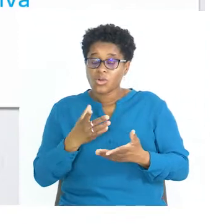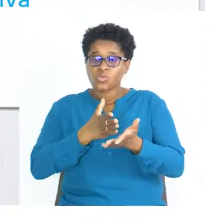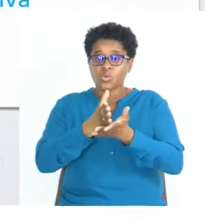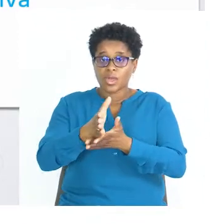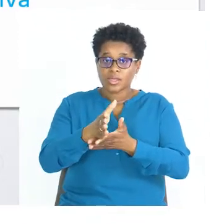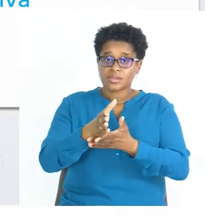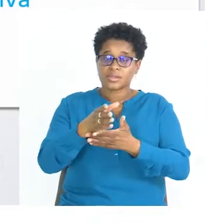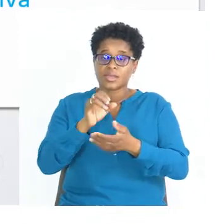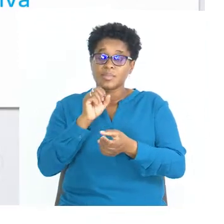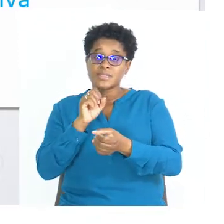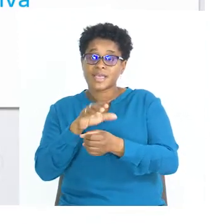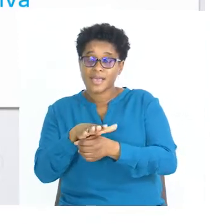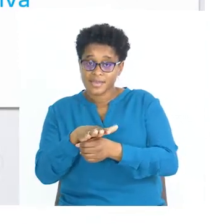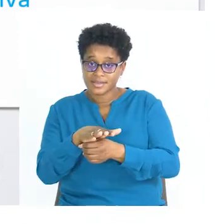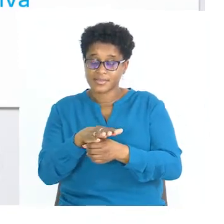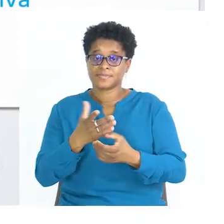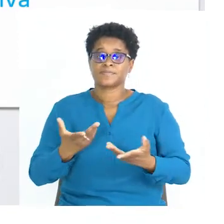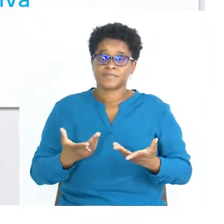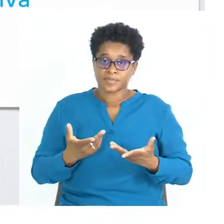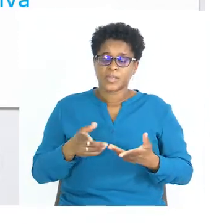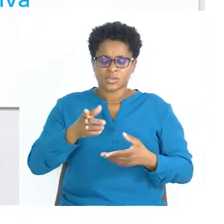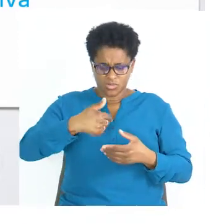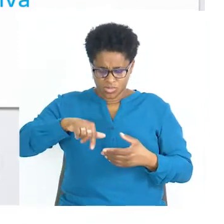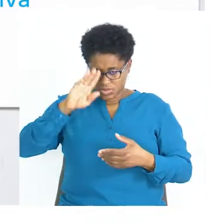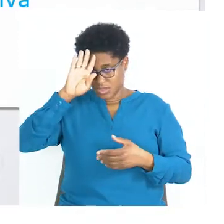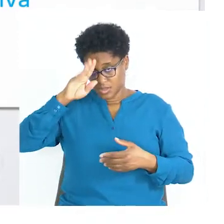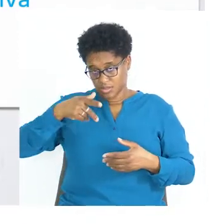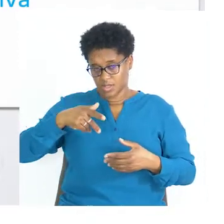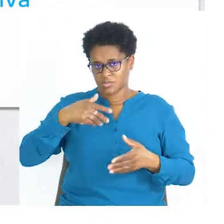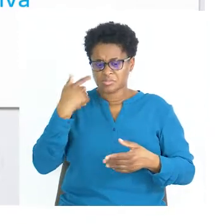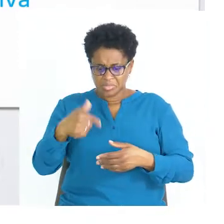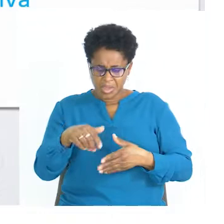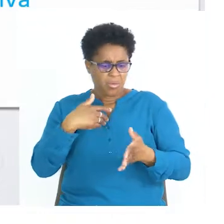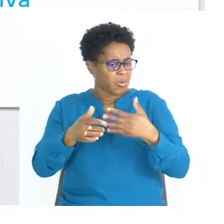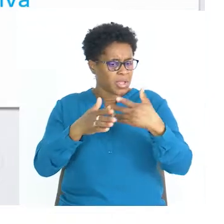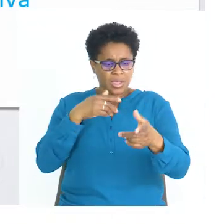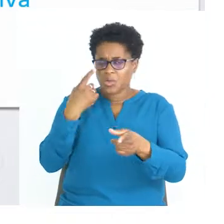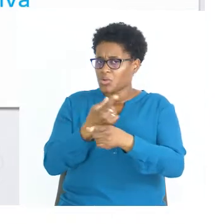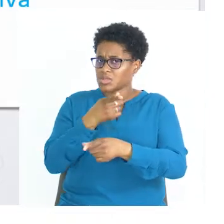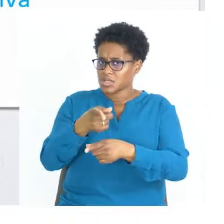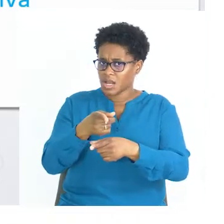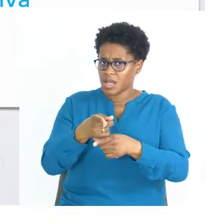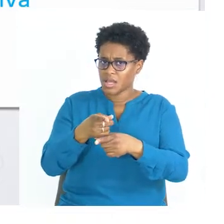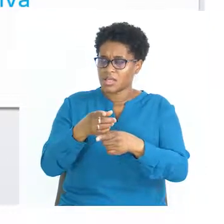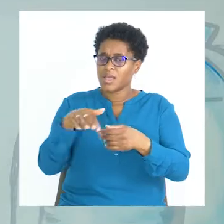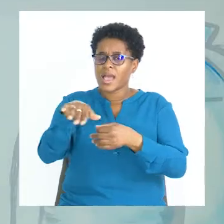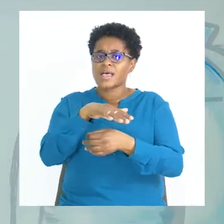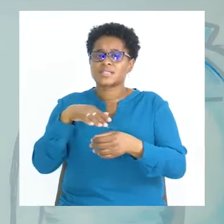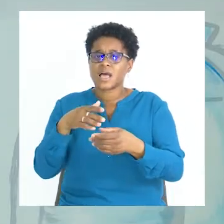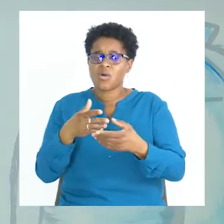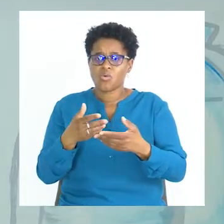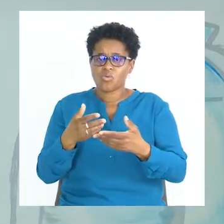Durante a produção da mensagem, nós damos conta que há qualquer coisa que está aí em ação com o canal.